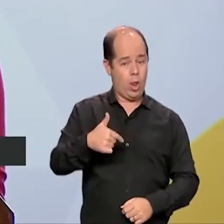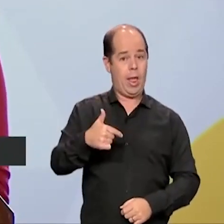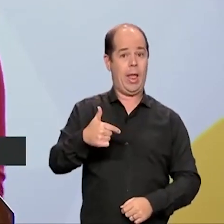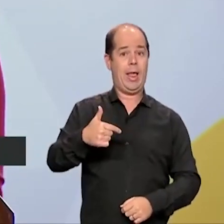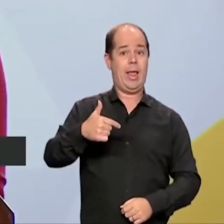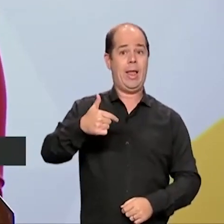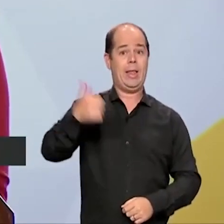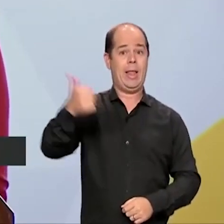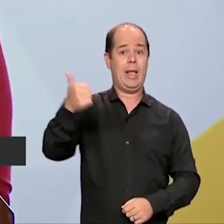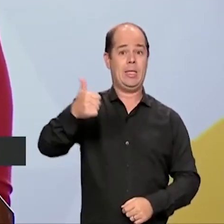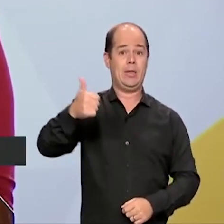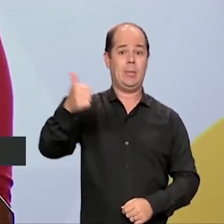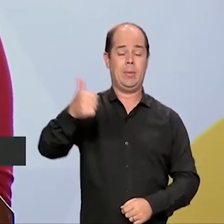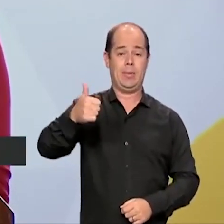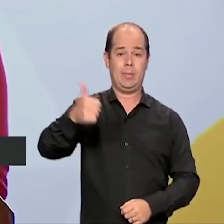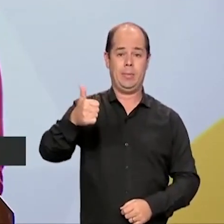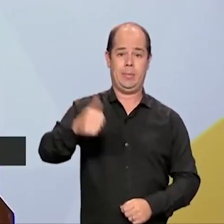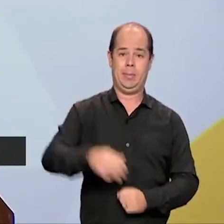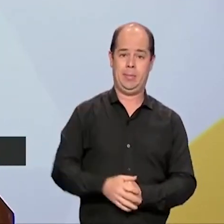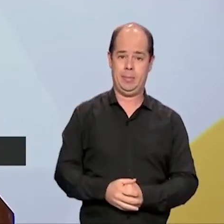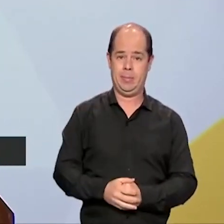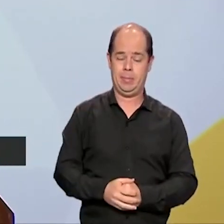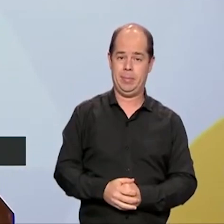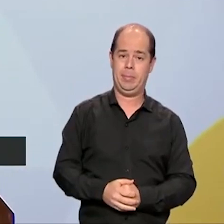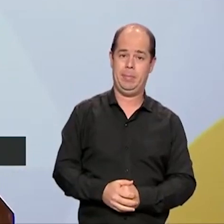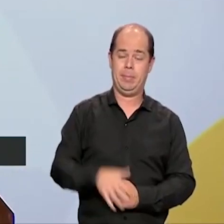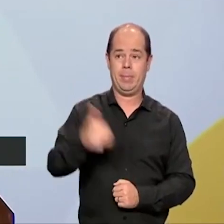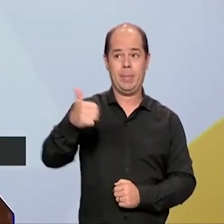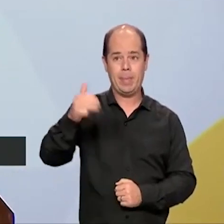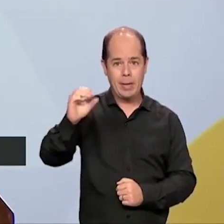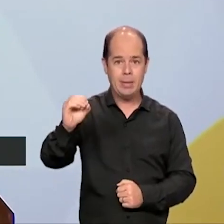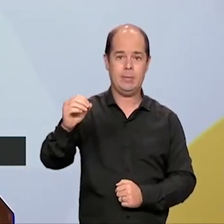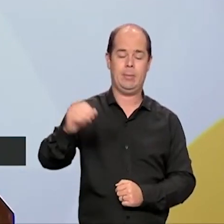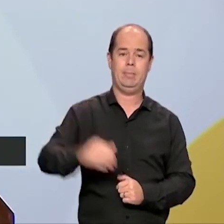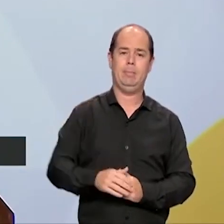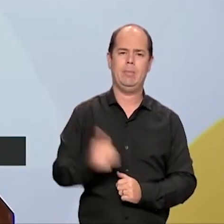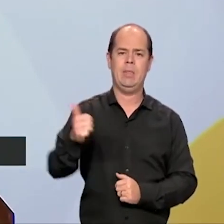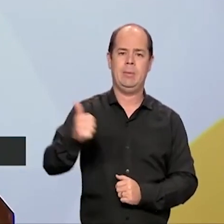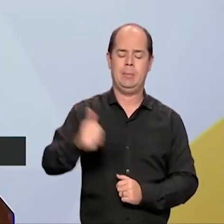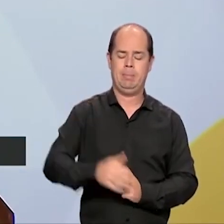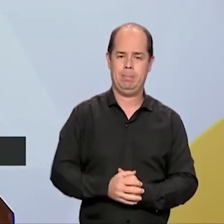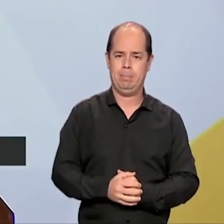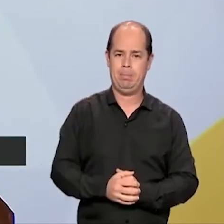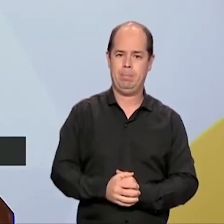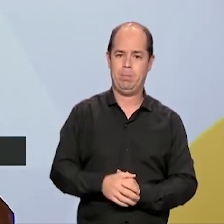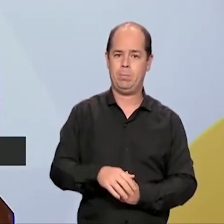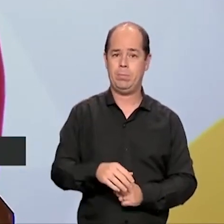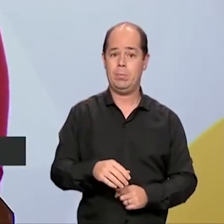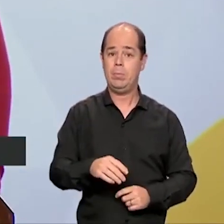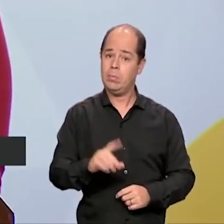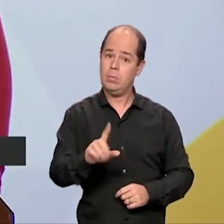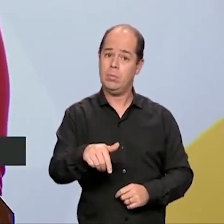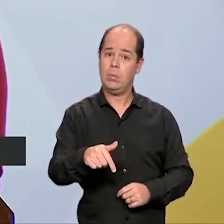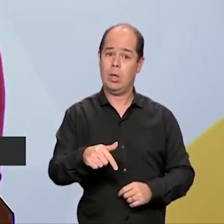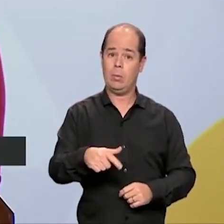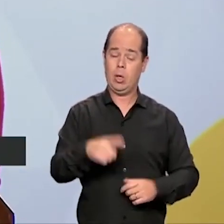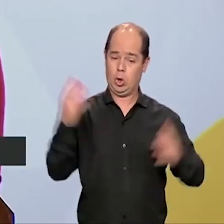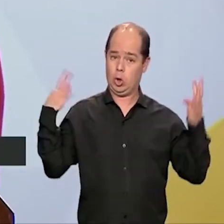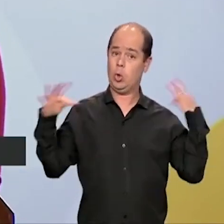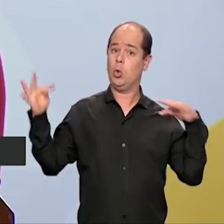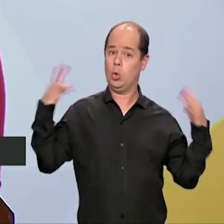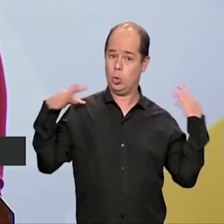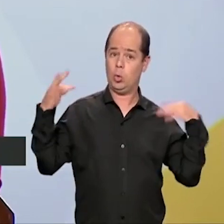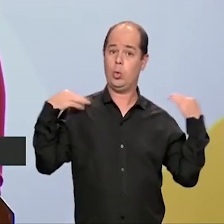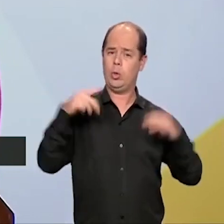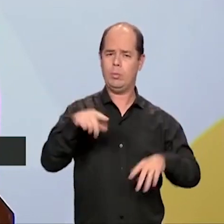me sinto muito honrada, muito lisonjeada de poder, através dessa política pública tão importante que é o turismo, empoderar